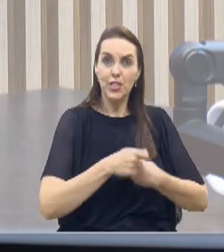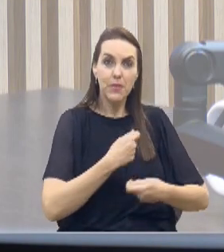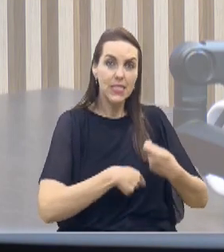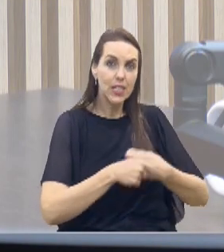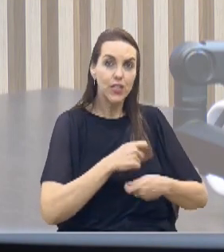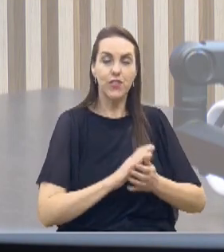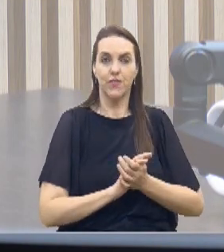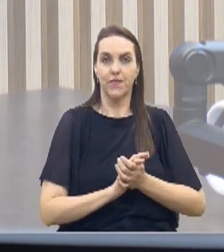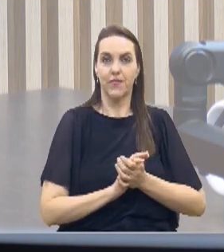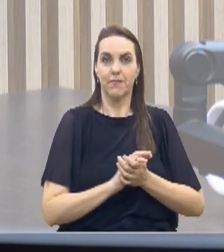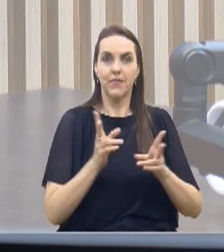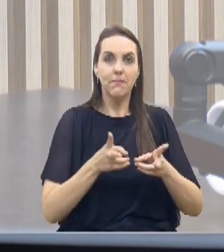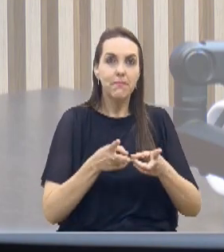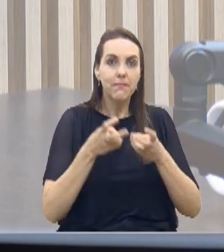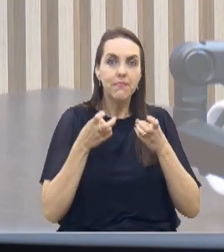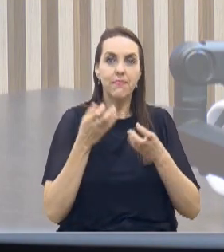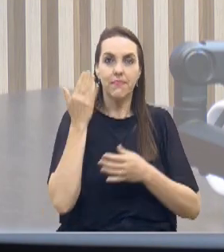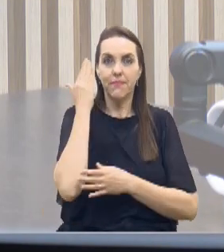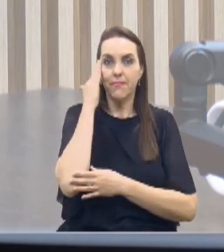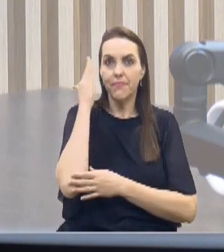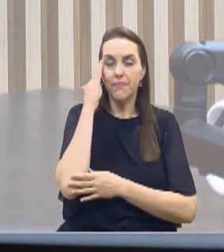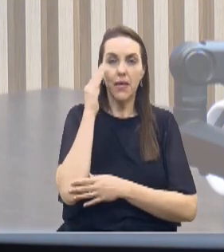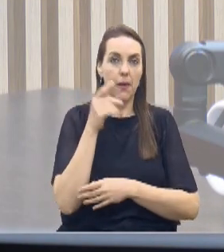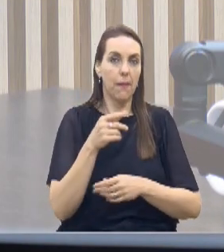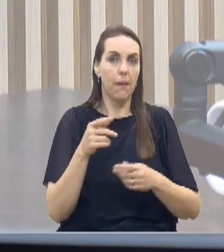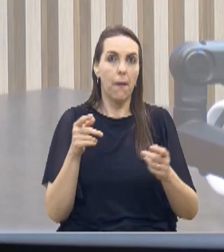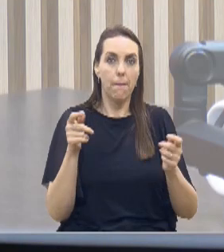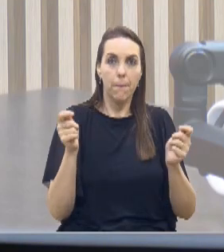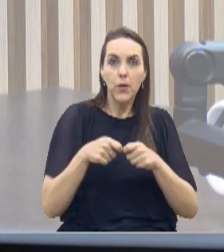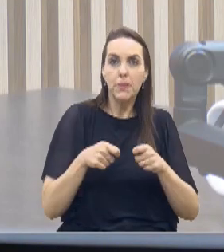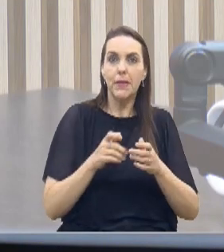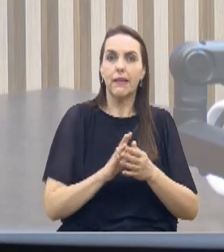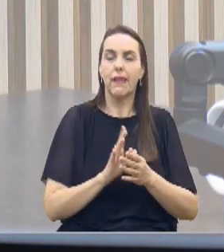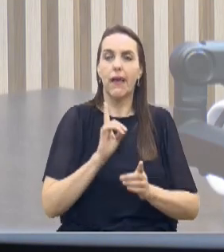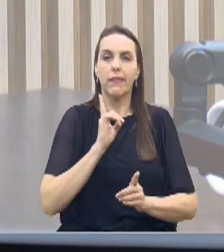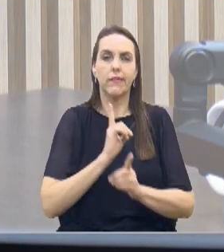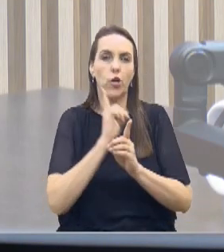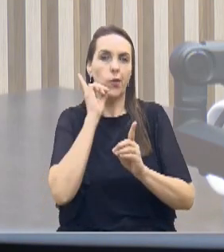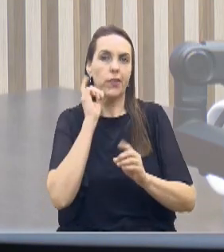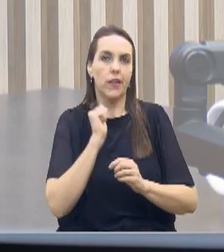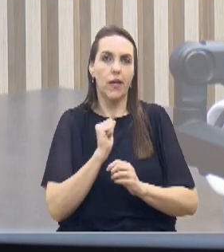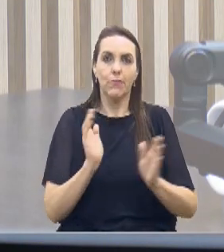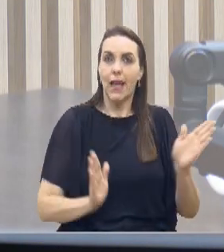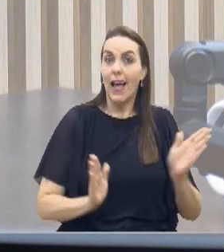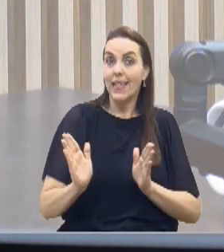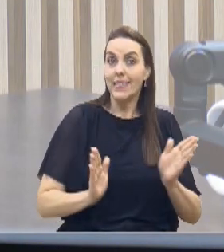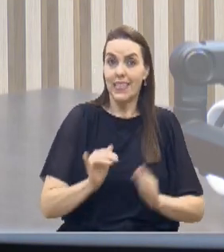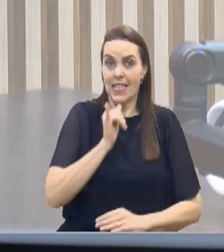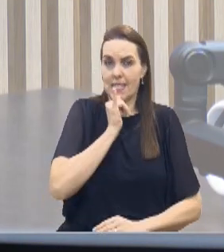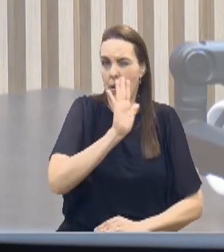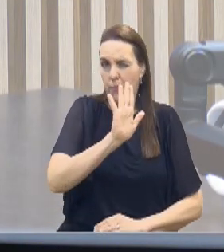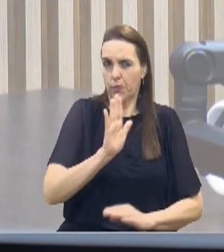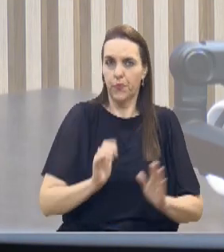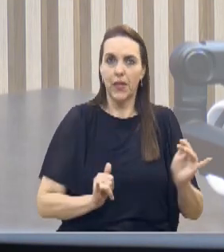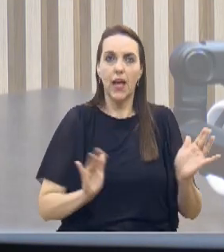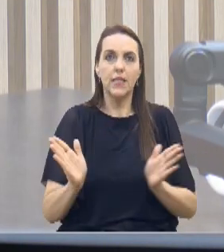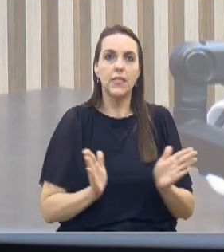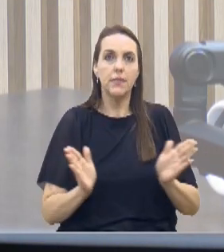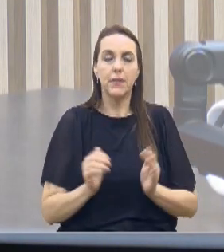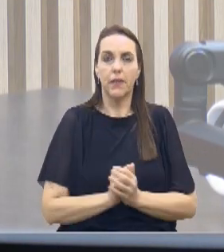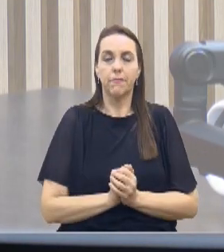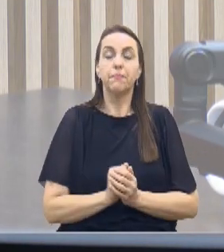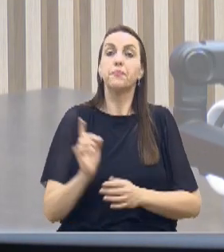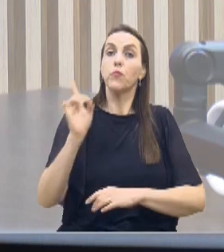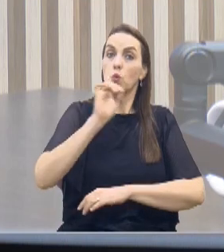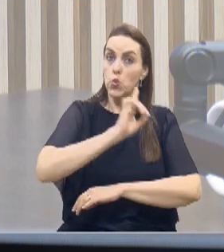nisso. Se a gente encontra uma possibilidade, e eu falava pouco sobre essa questão da acessibilidade, por exemplo, só um exemplo. Um dia em que eu saí